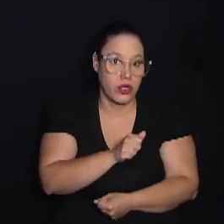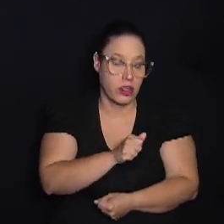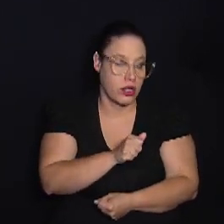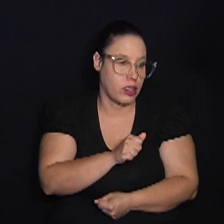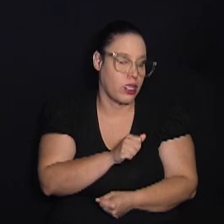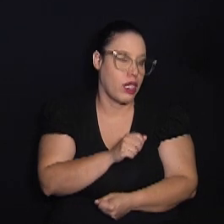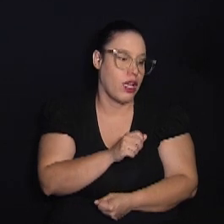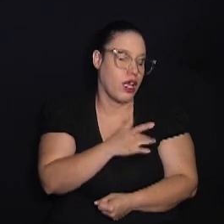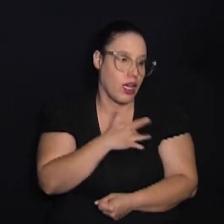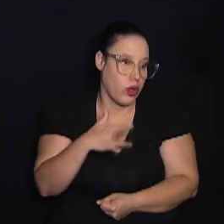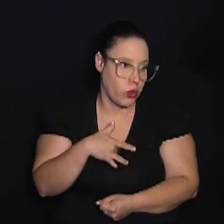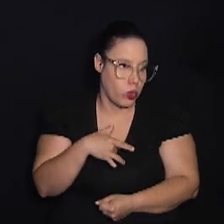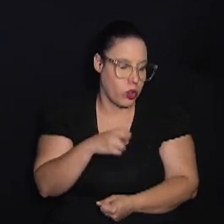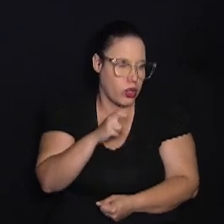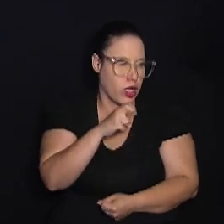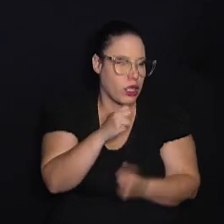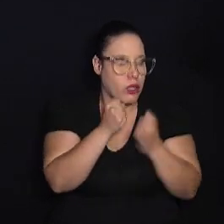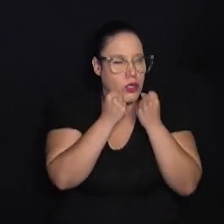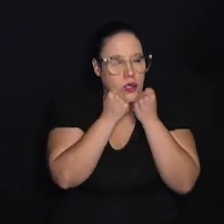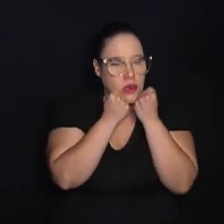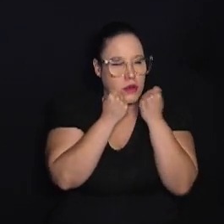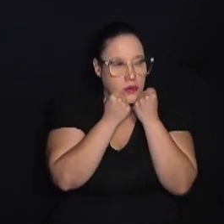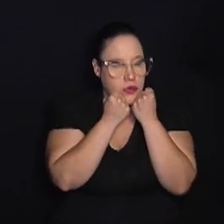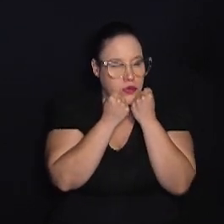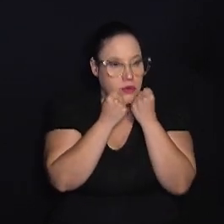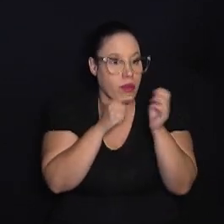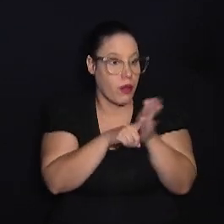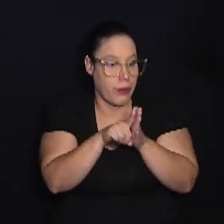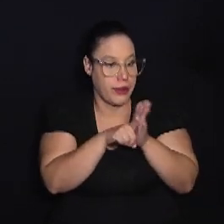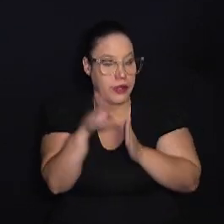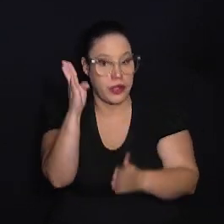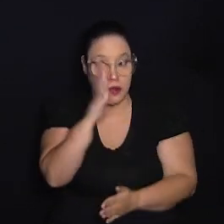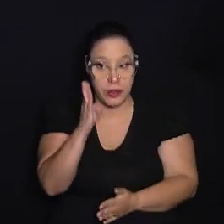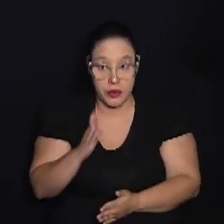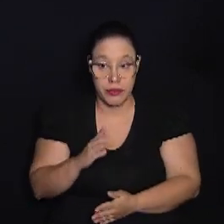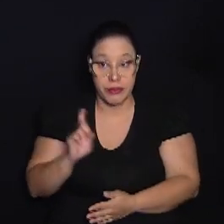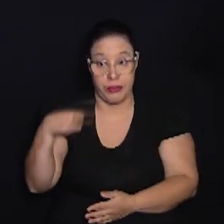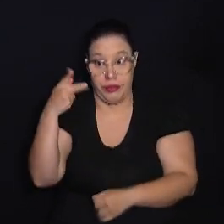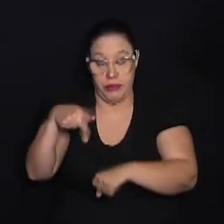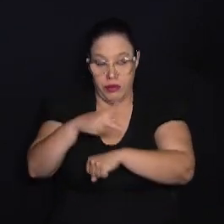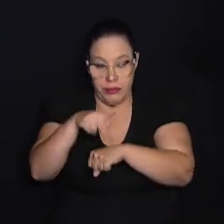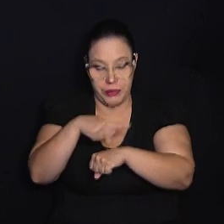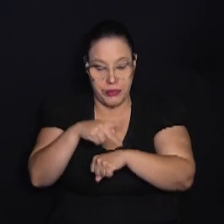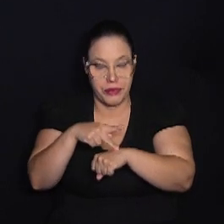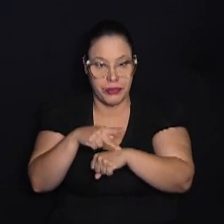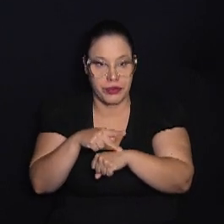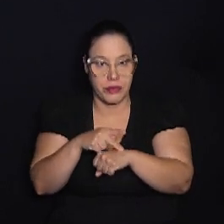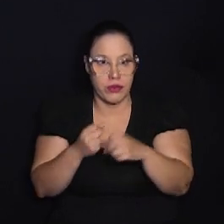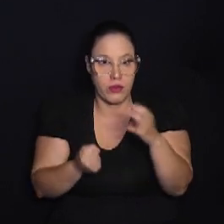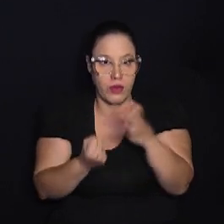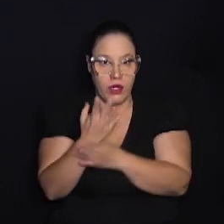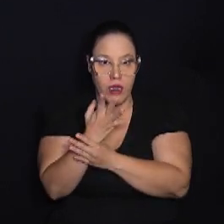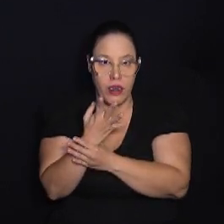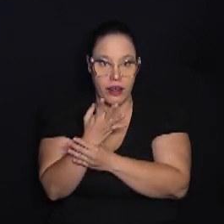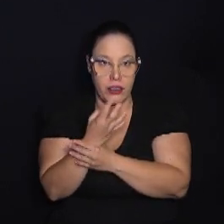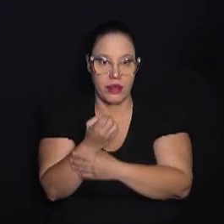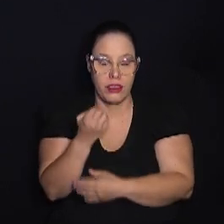julho, e falando que pesquisadores do Brasil e de outros países criaram